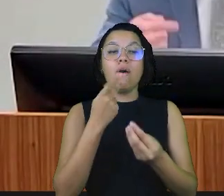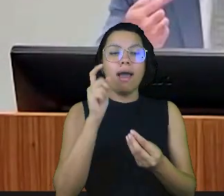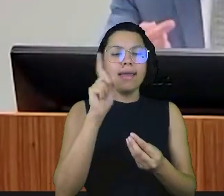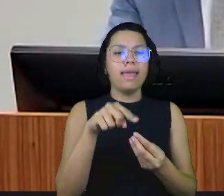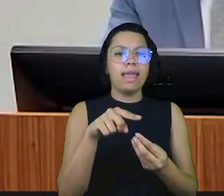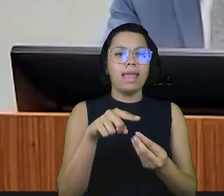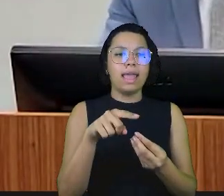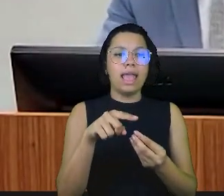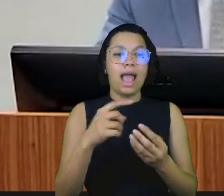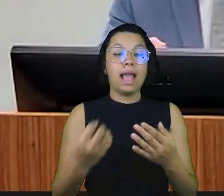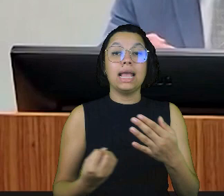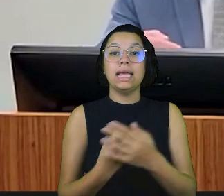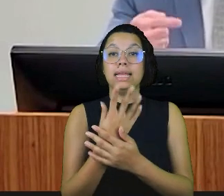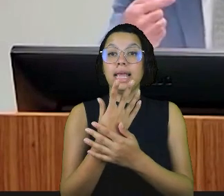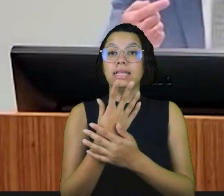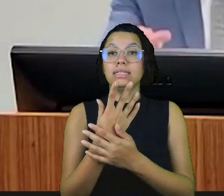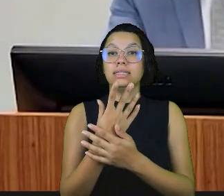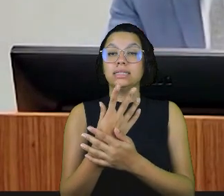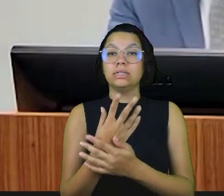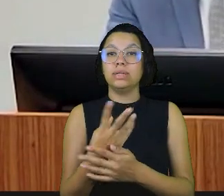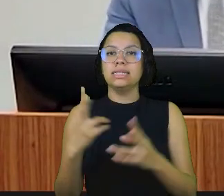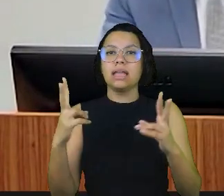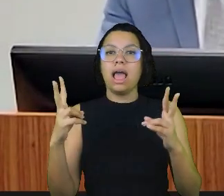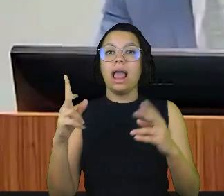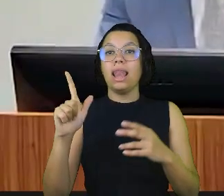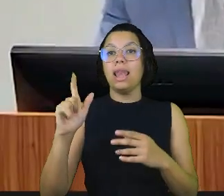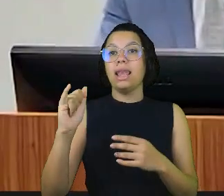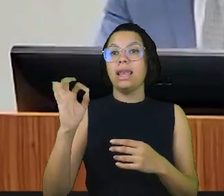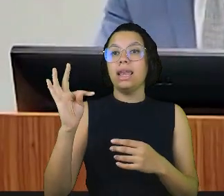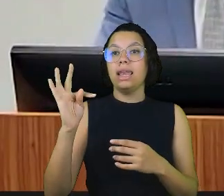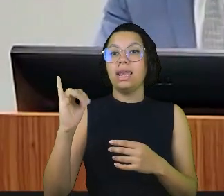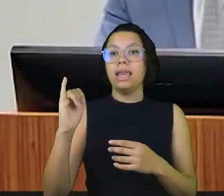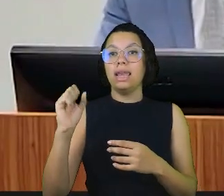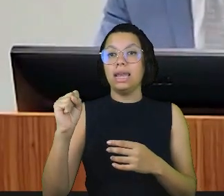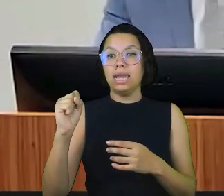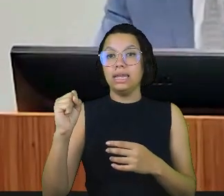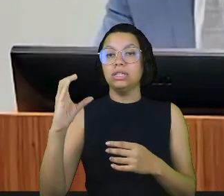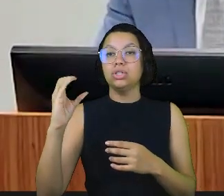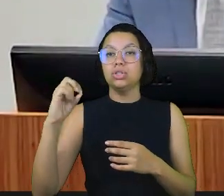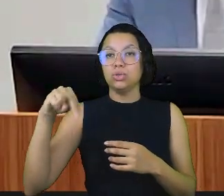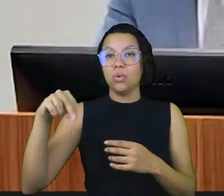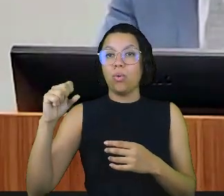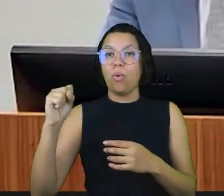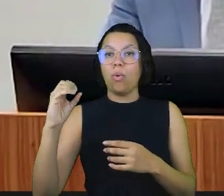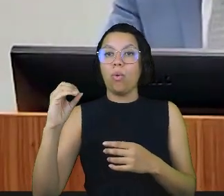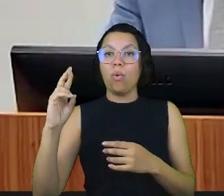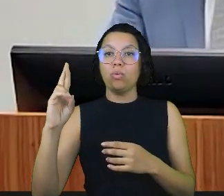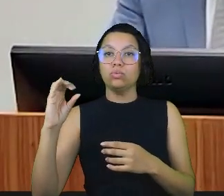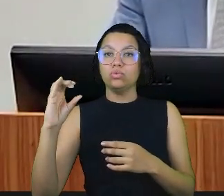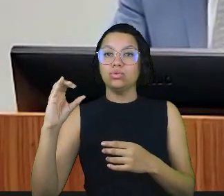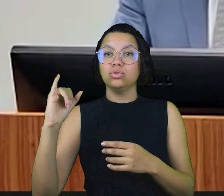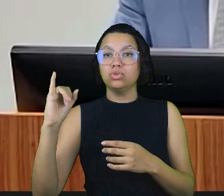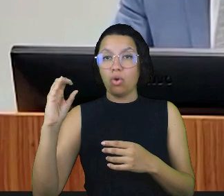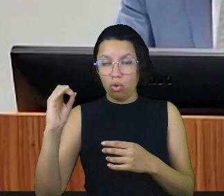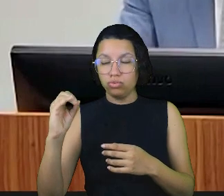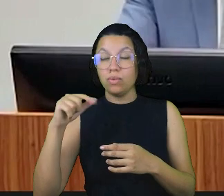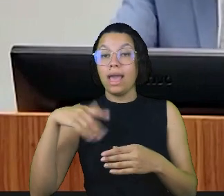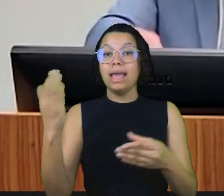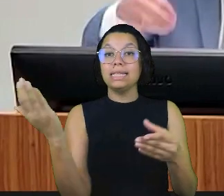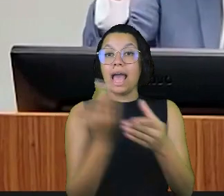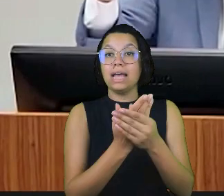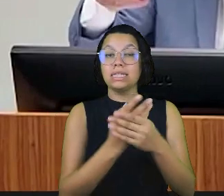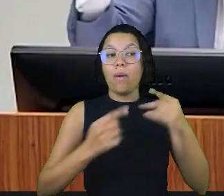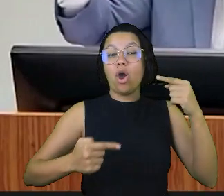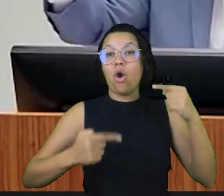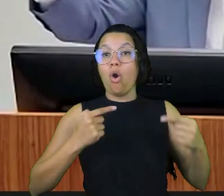formação de litisconsórcio posterior. A ação é proposta contra o devedor, a pessoa que tem o seu nome gravado na CDA,